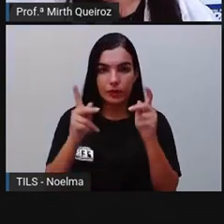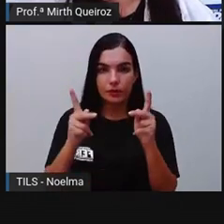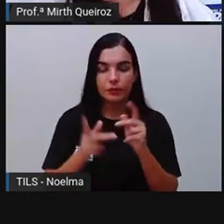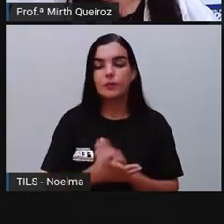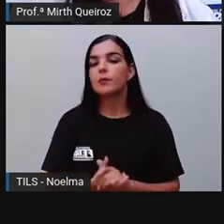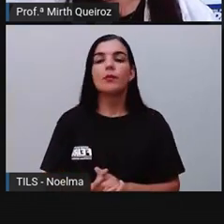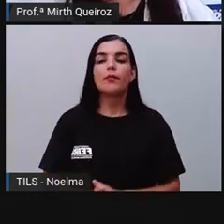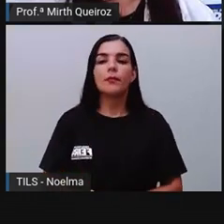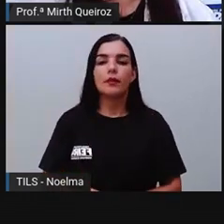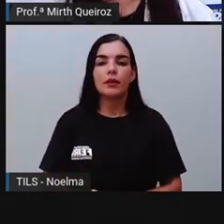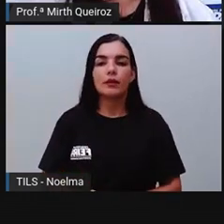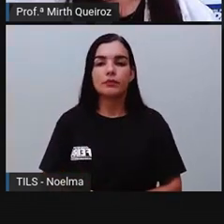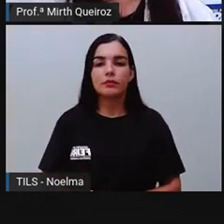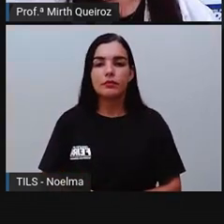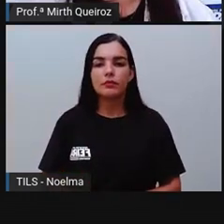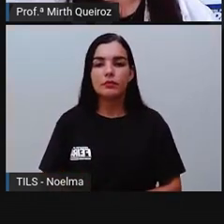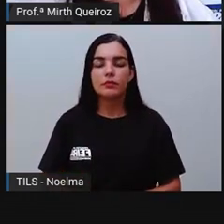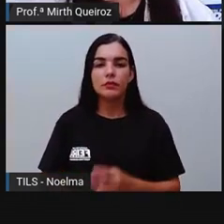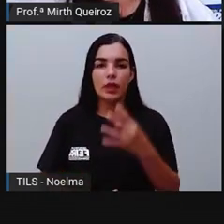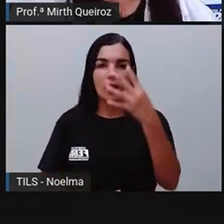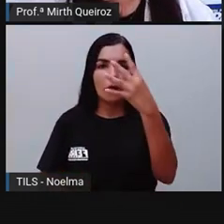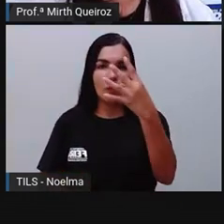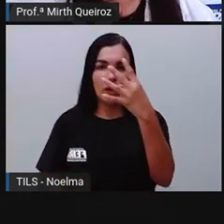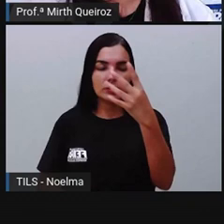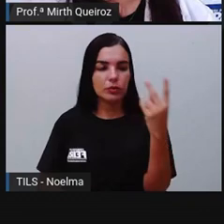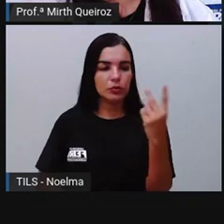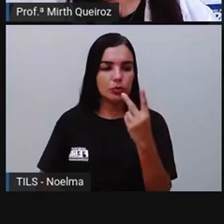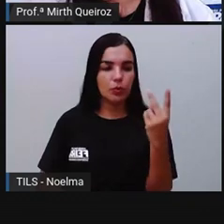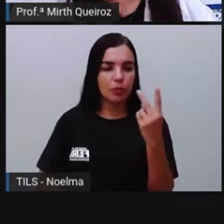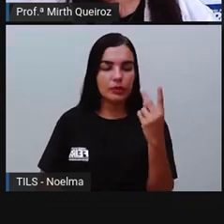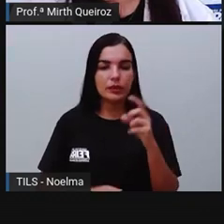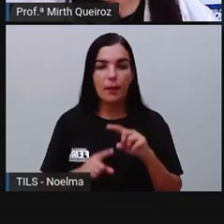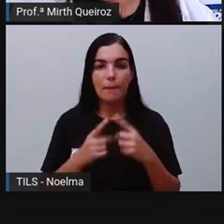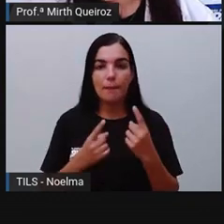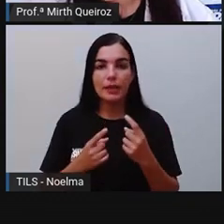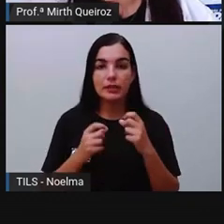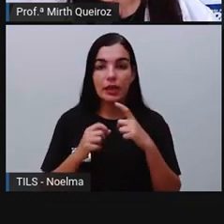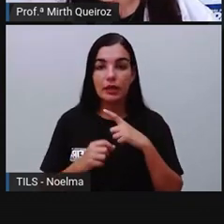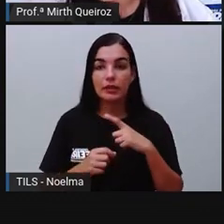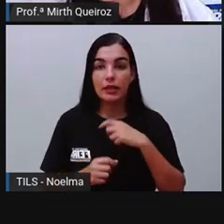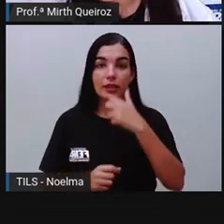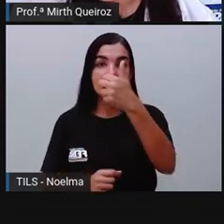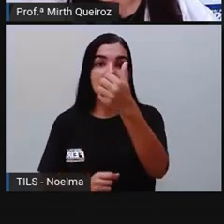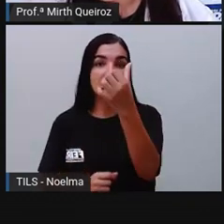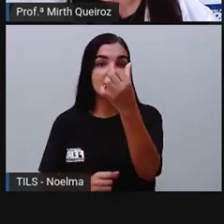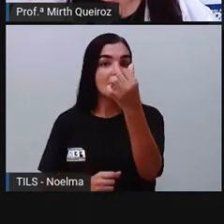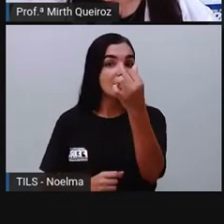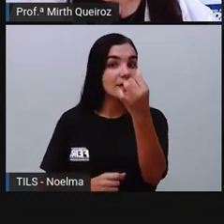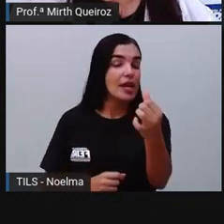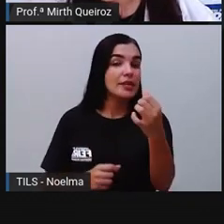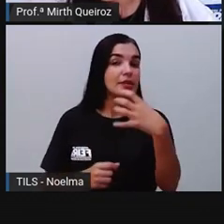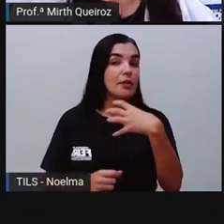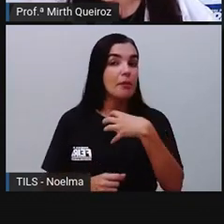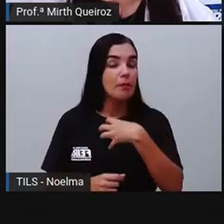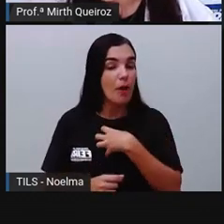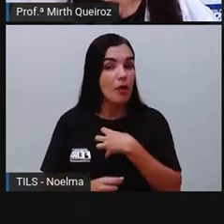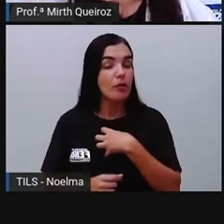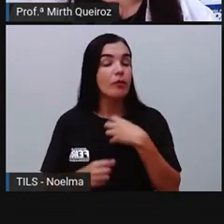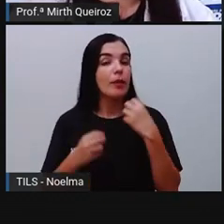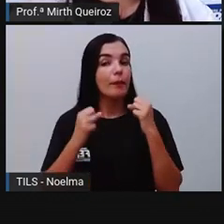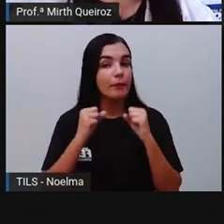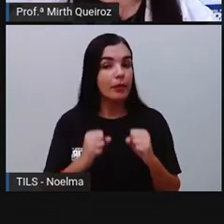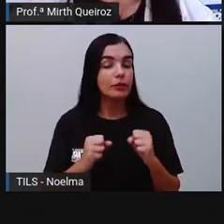nós temos quatro duplas, porém, há 16 possibilidades de duplas que podem